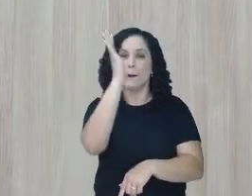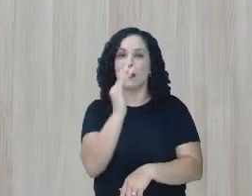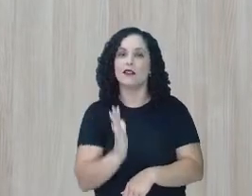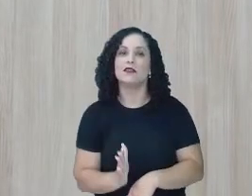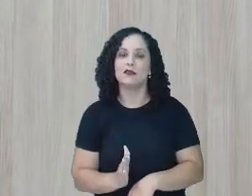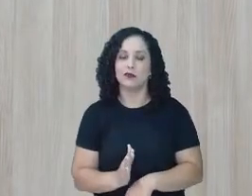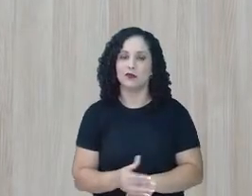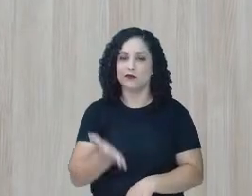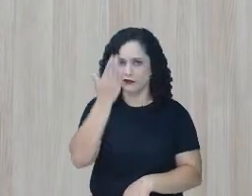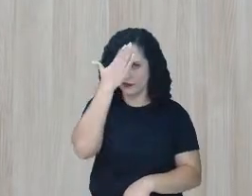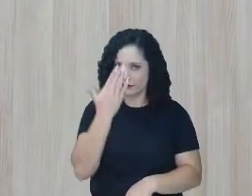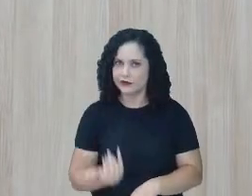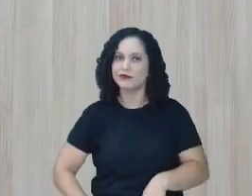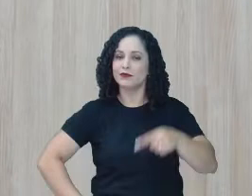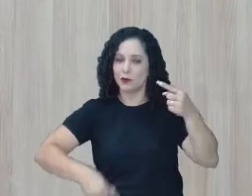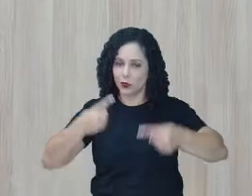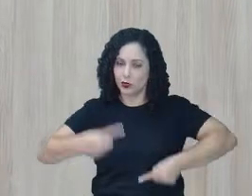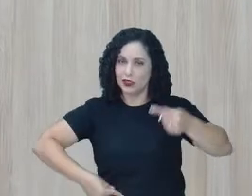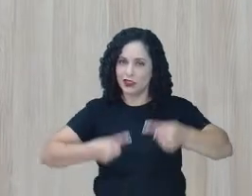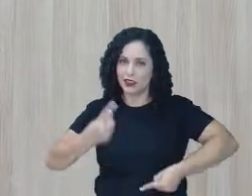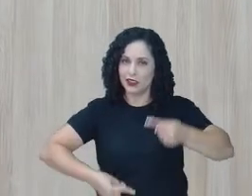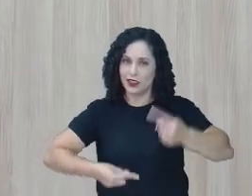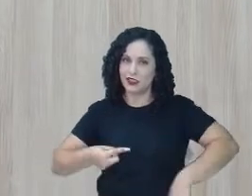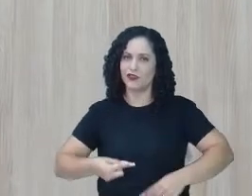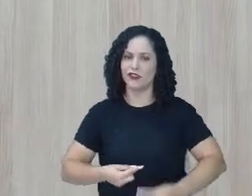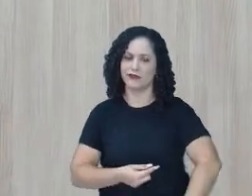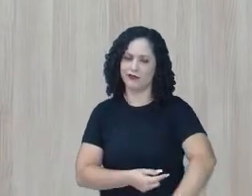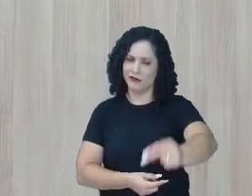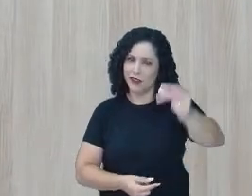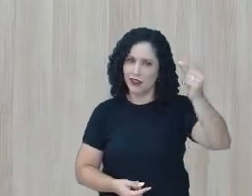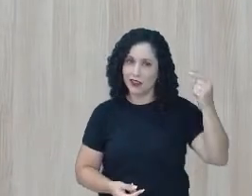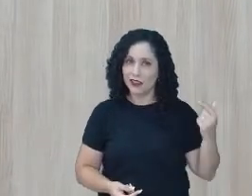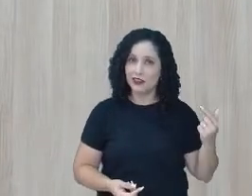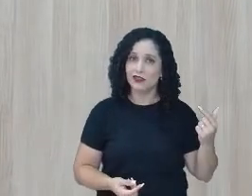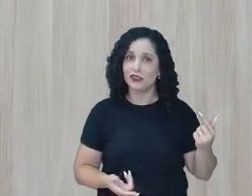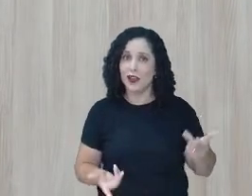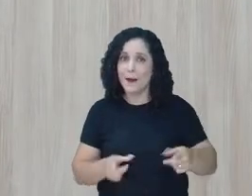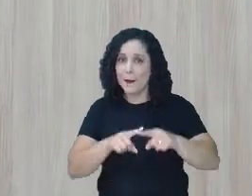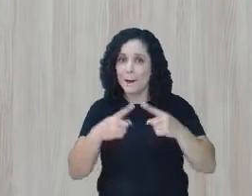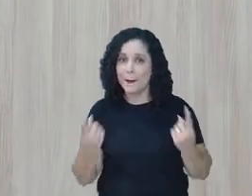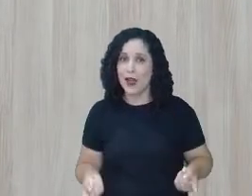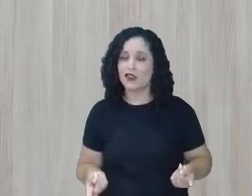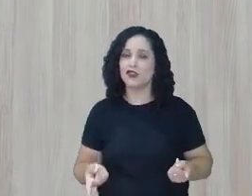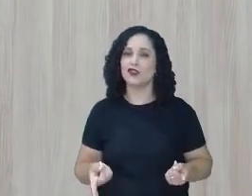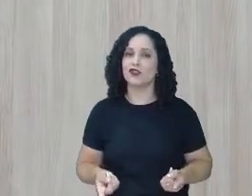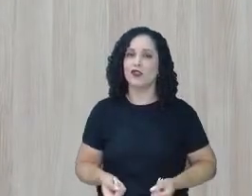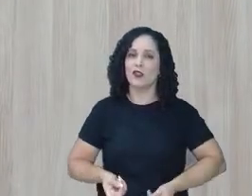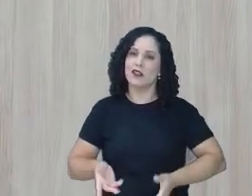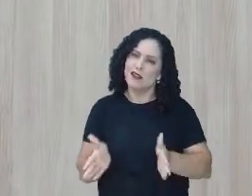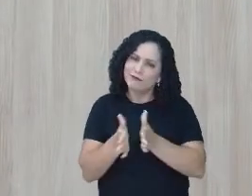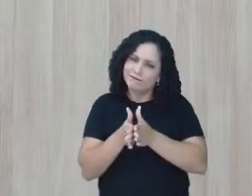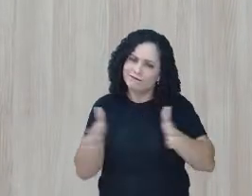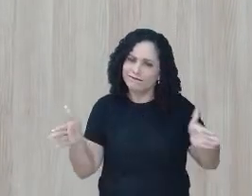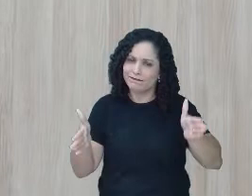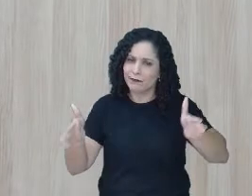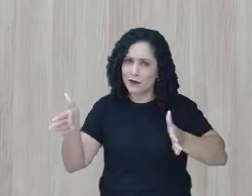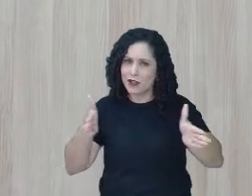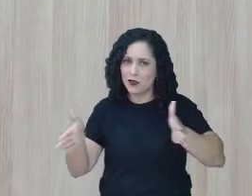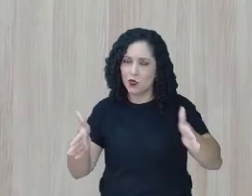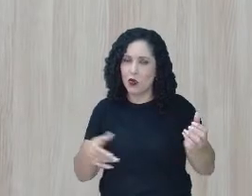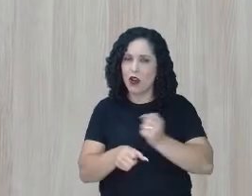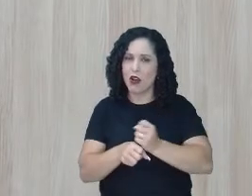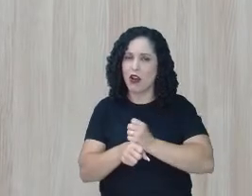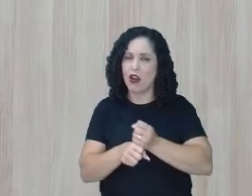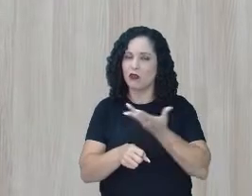sabemos que políticas efetivas elas foram construídas muito recentemente. Algumas, especificamente, já nos anos